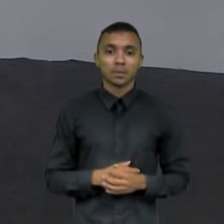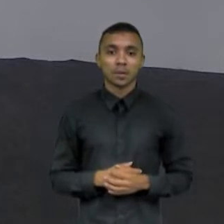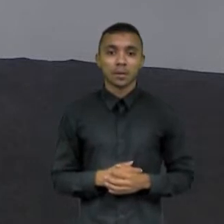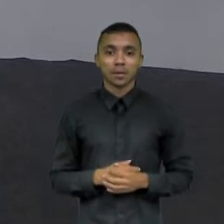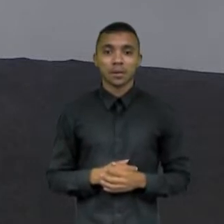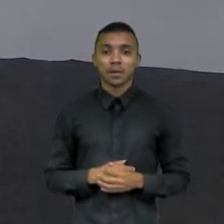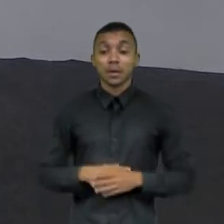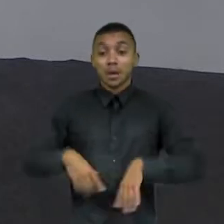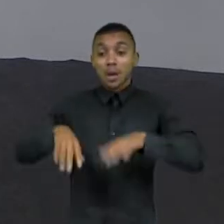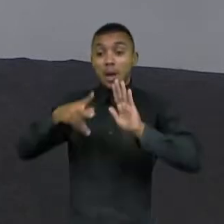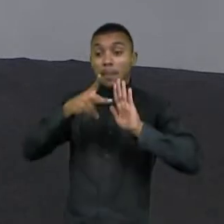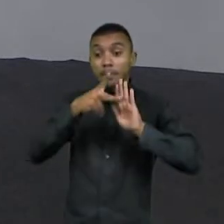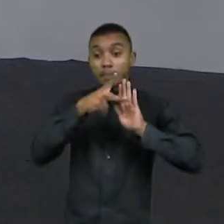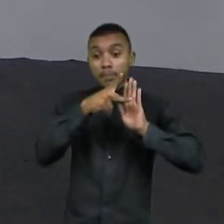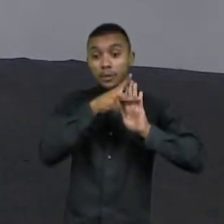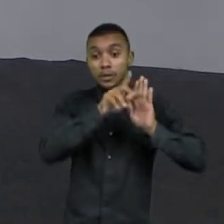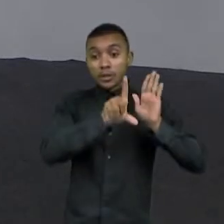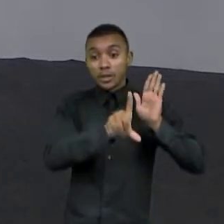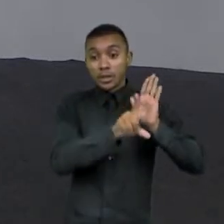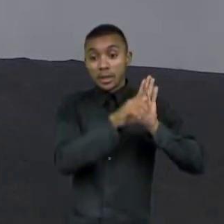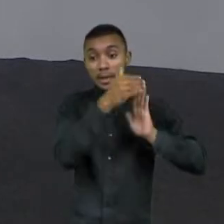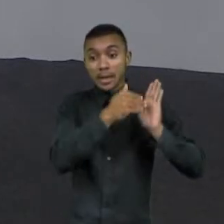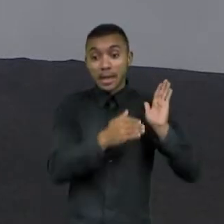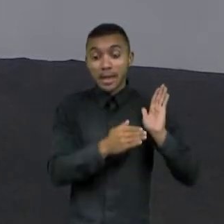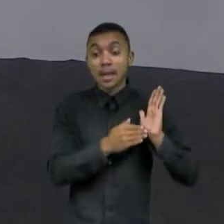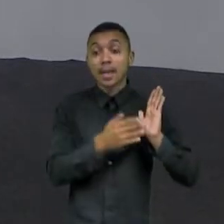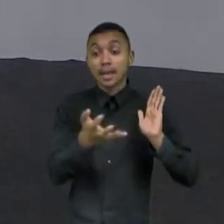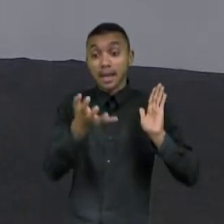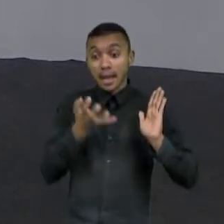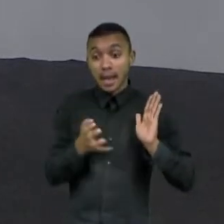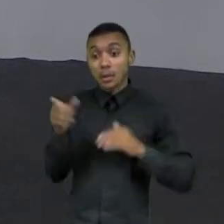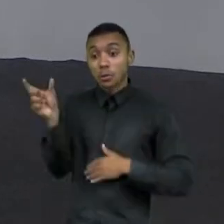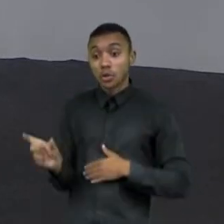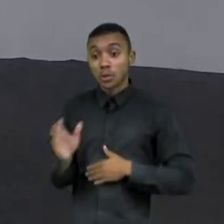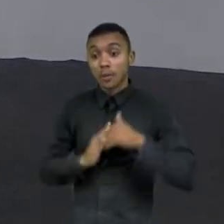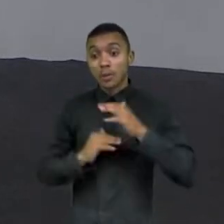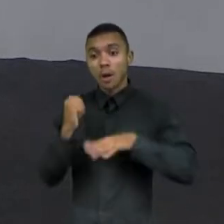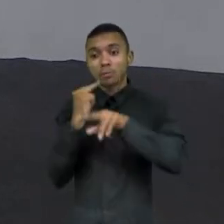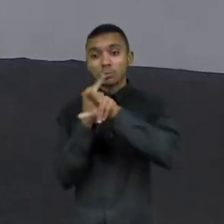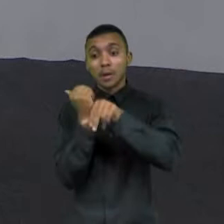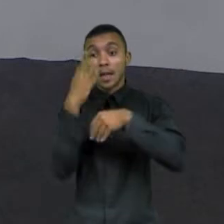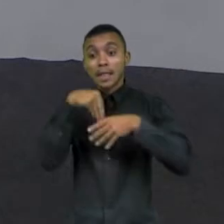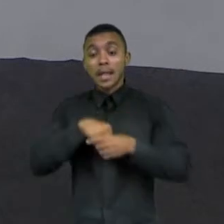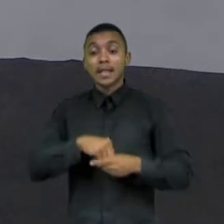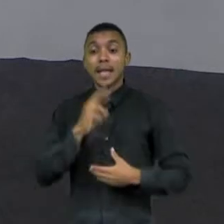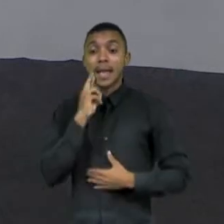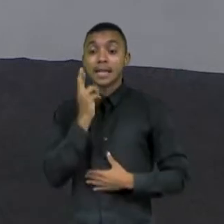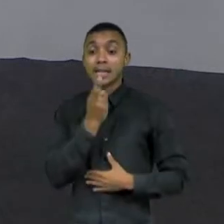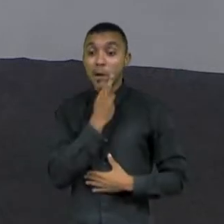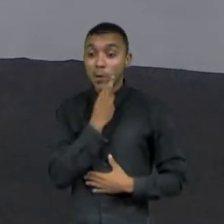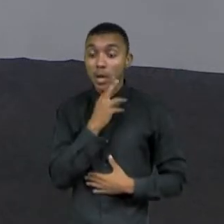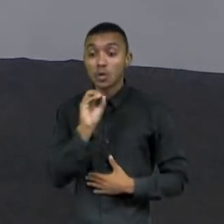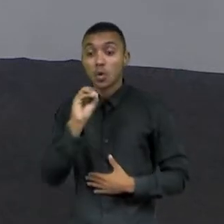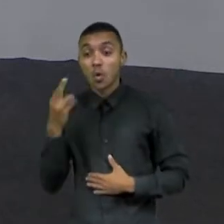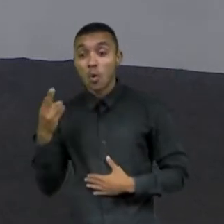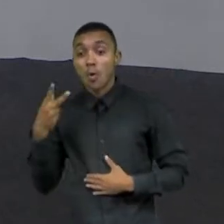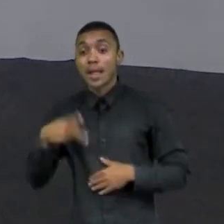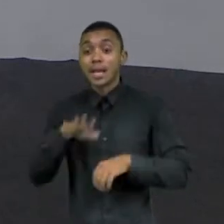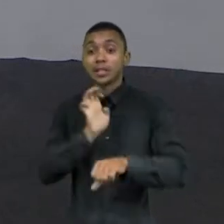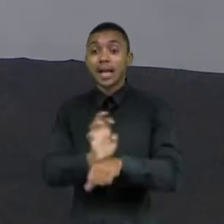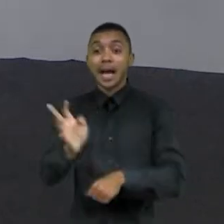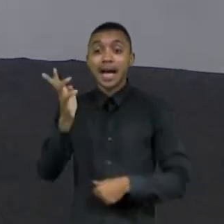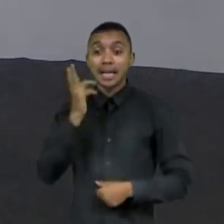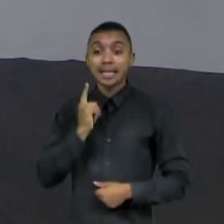Um projeto de lei quer garantir a presença de um nutricionista em restaurantes e similares aqui do Ceará,